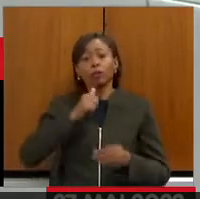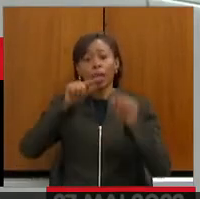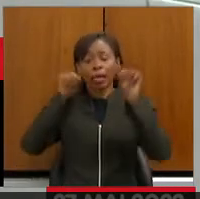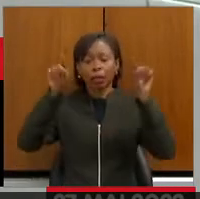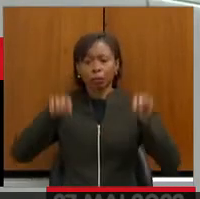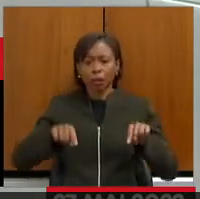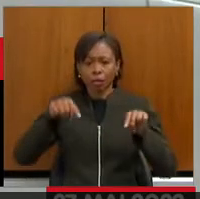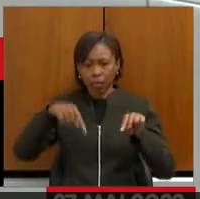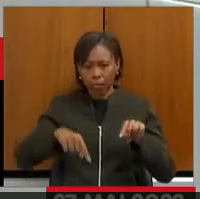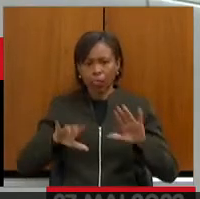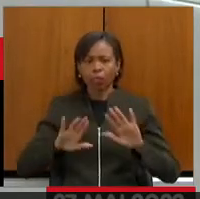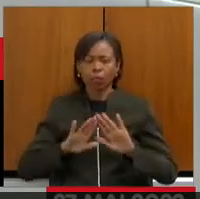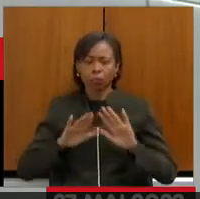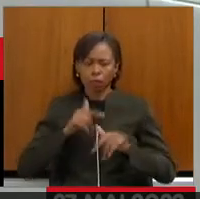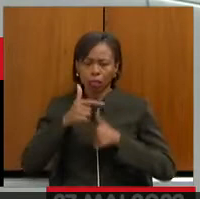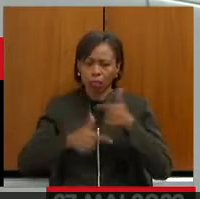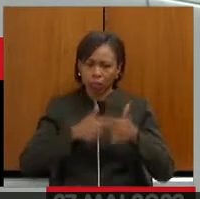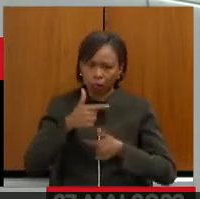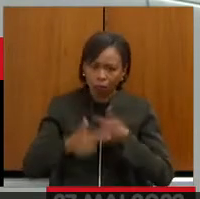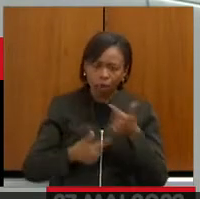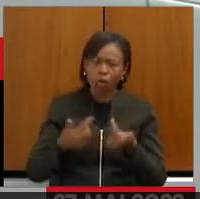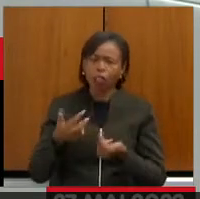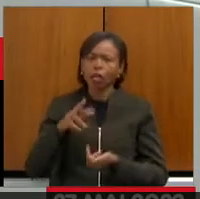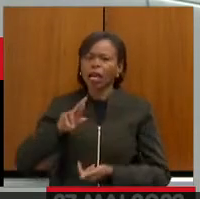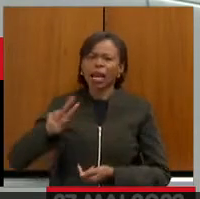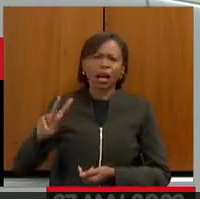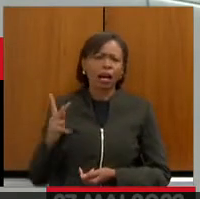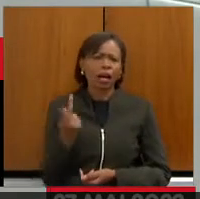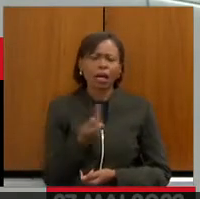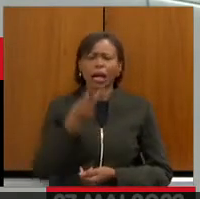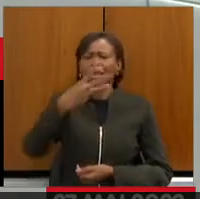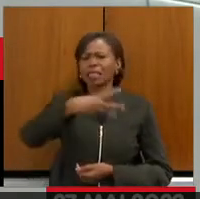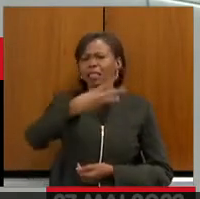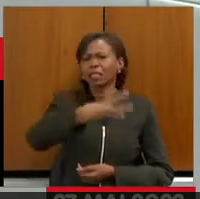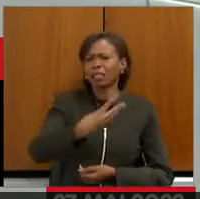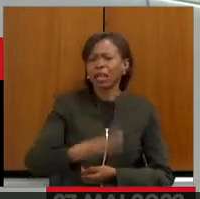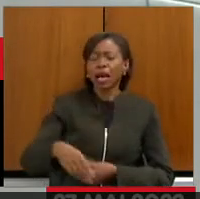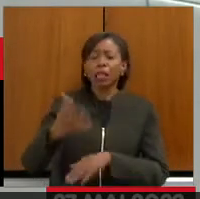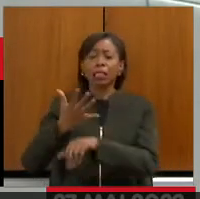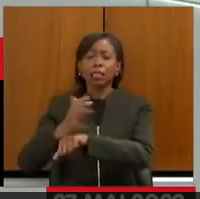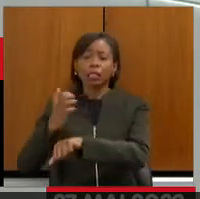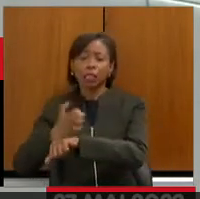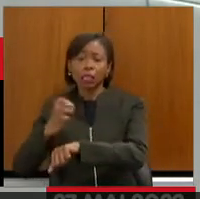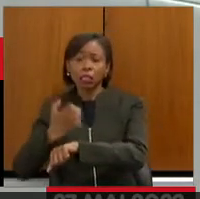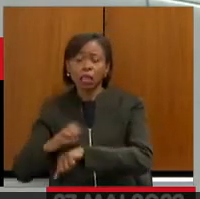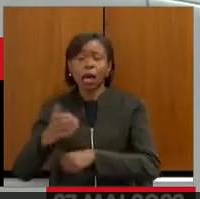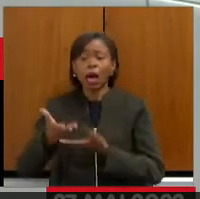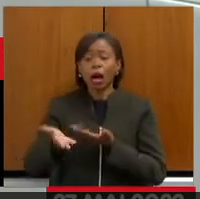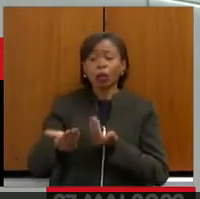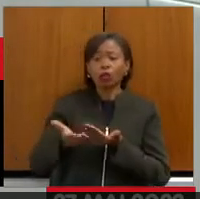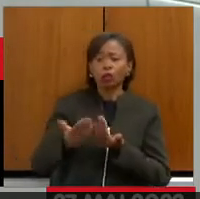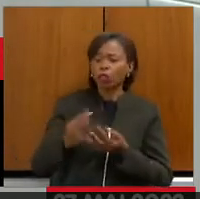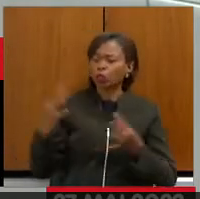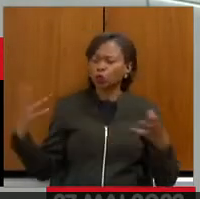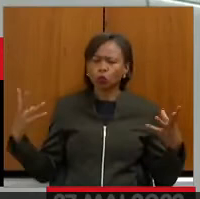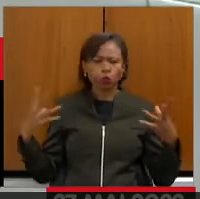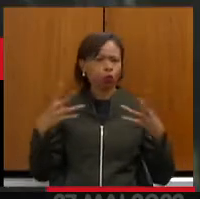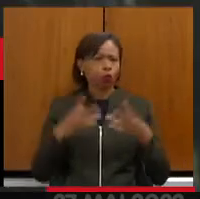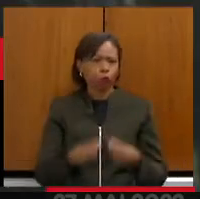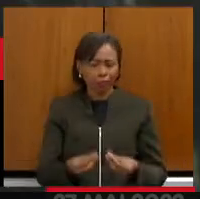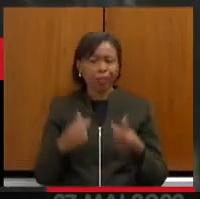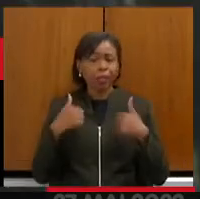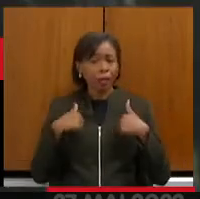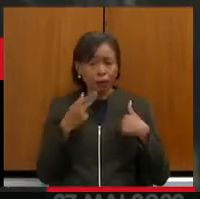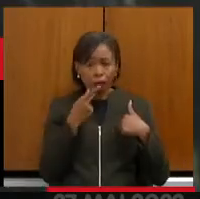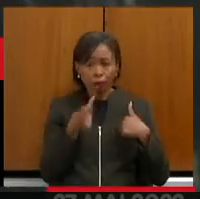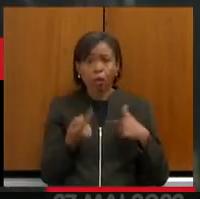servidores efetivos de recrutamento amplo terceirizados Estagiários adolescentes trabalhadores faz questão de